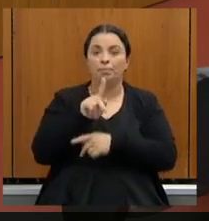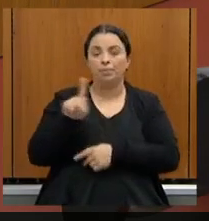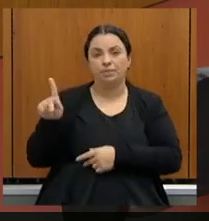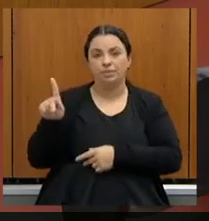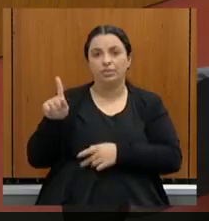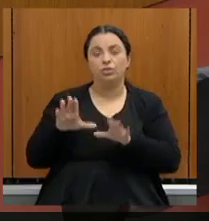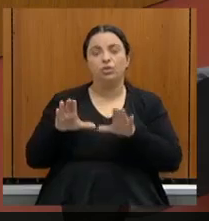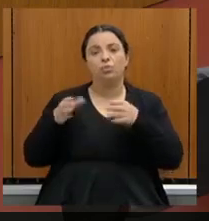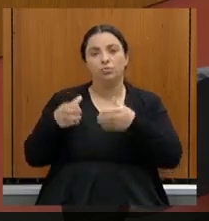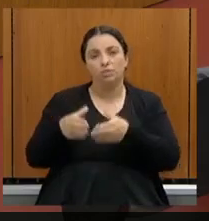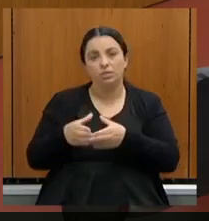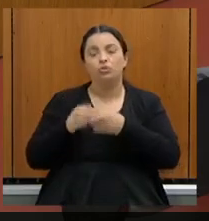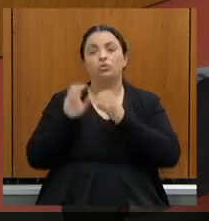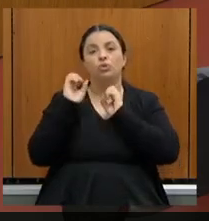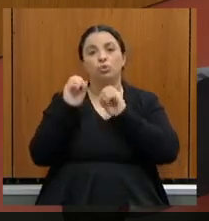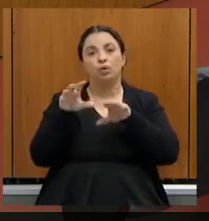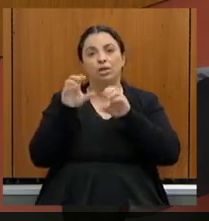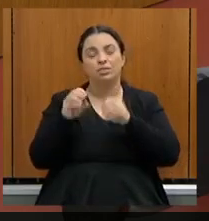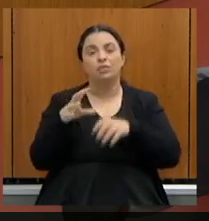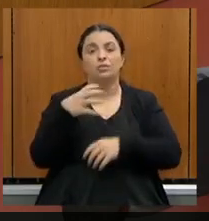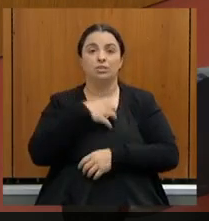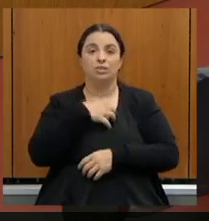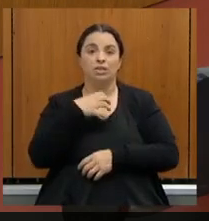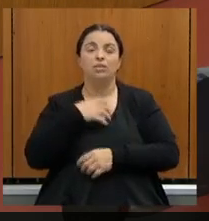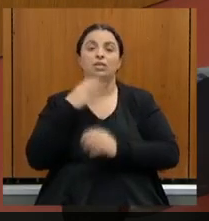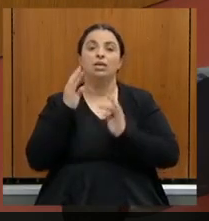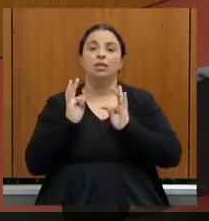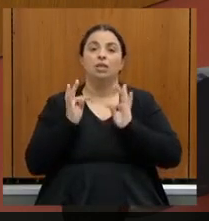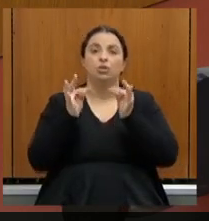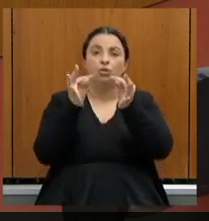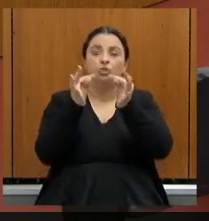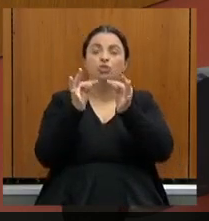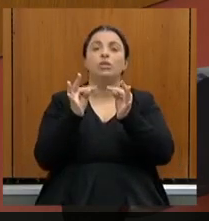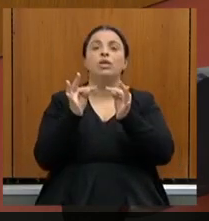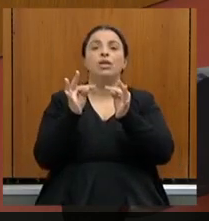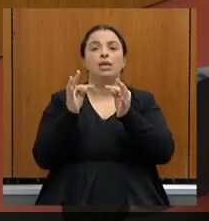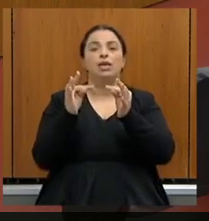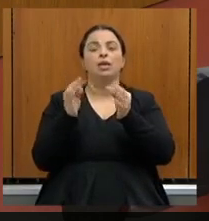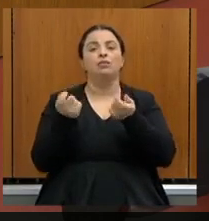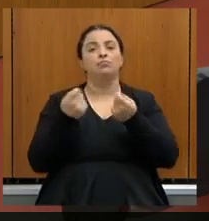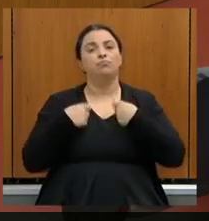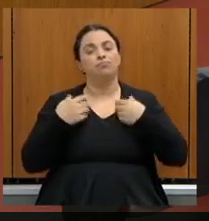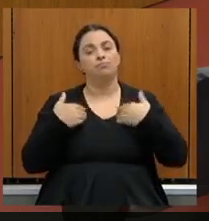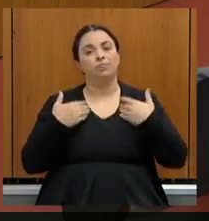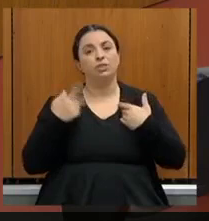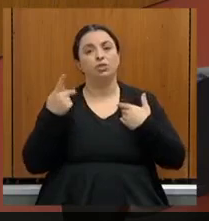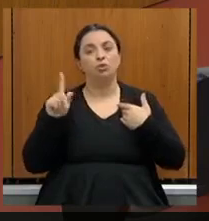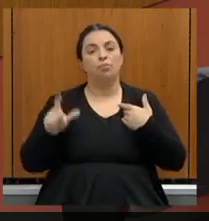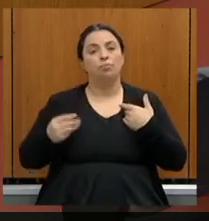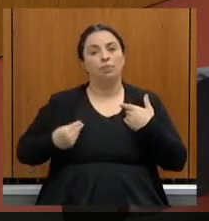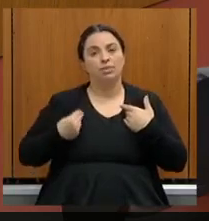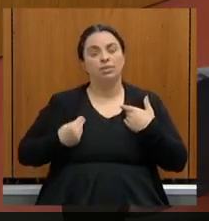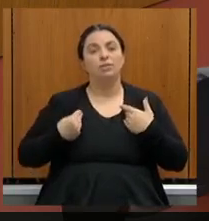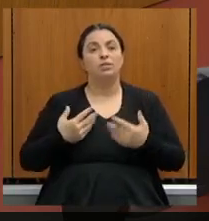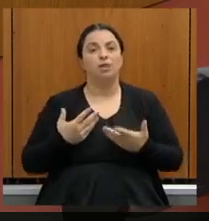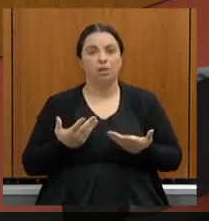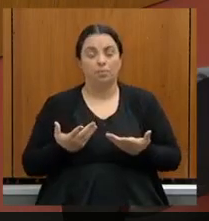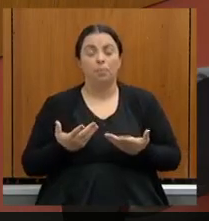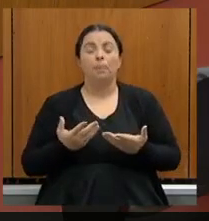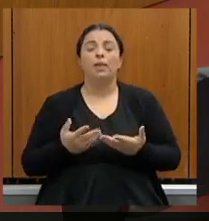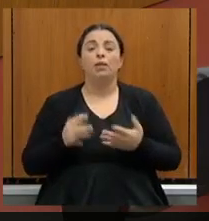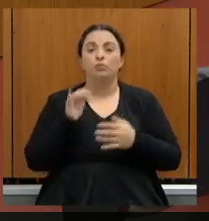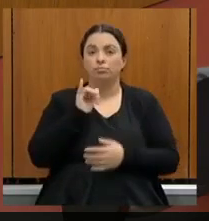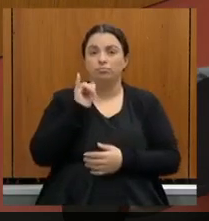da Comissão de Educação, Ciência e Tecnologia, que nos brinda aqui com a sua presença e participação. Quer dizer à Vossa